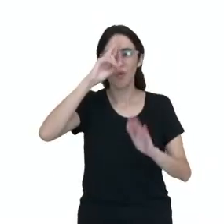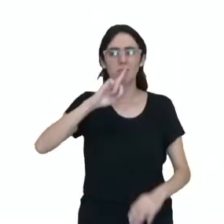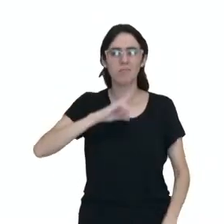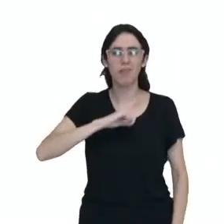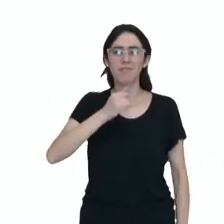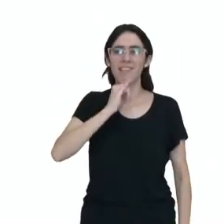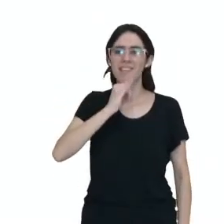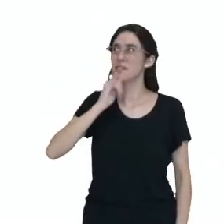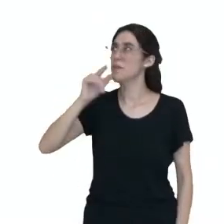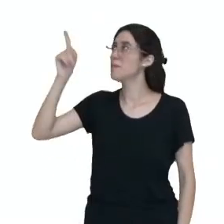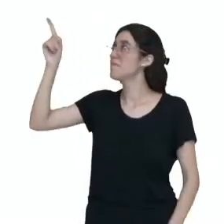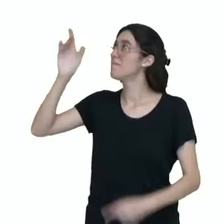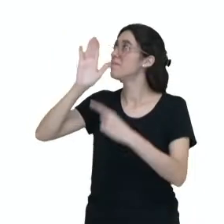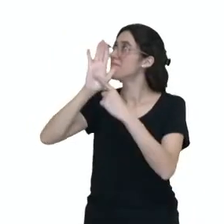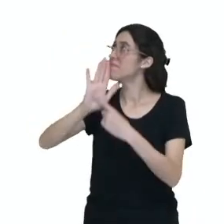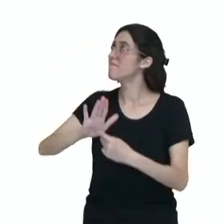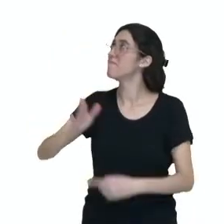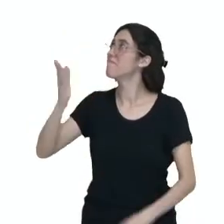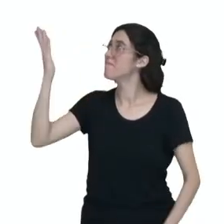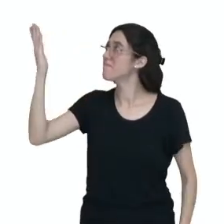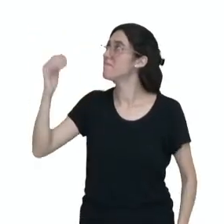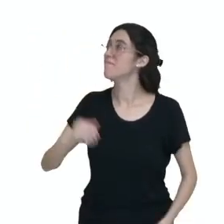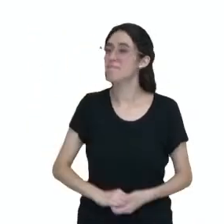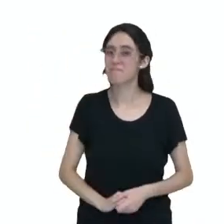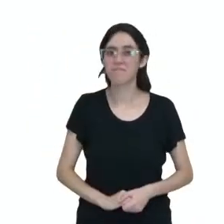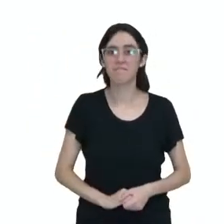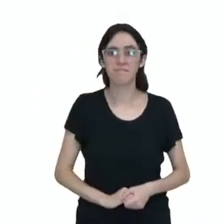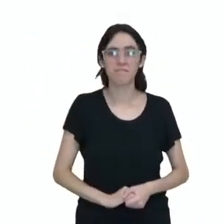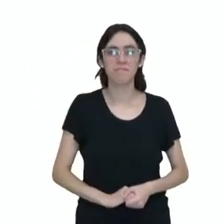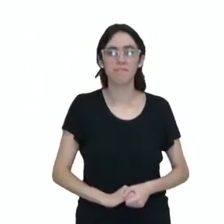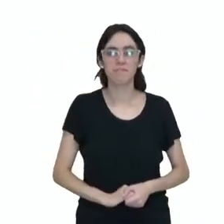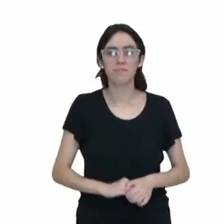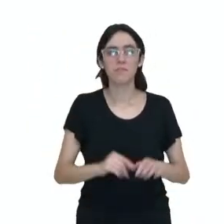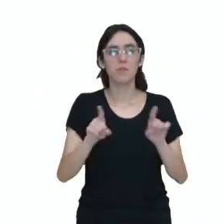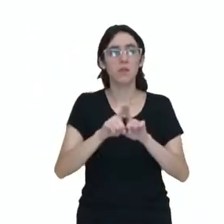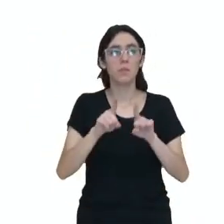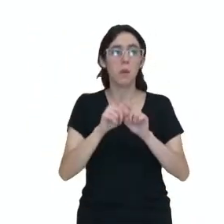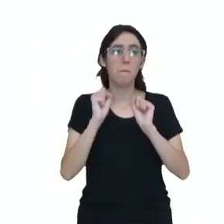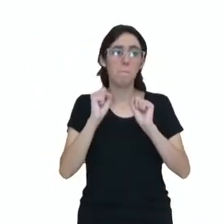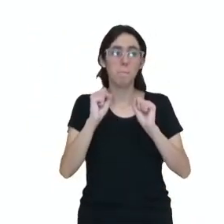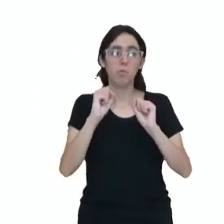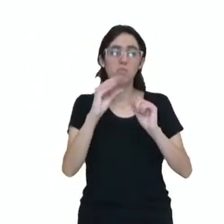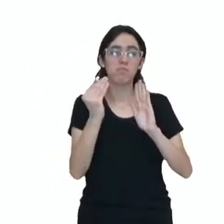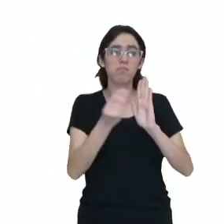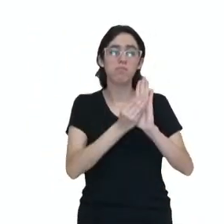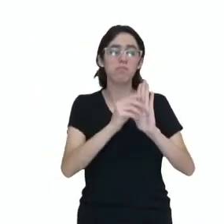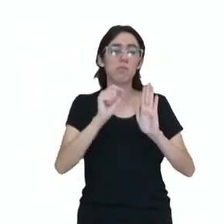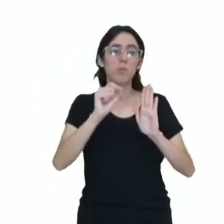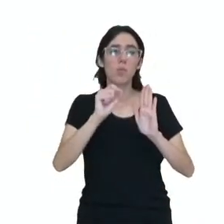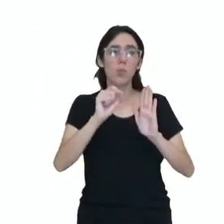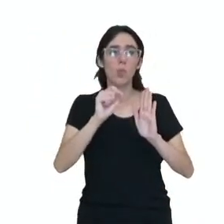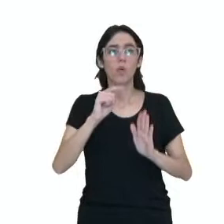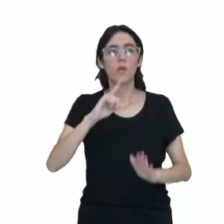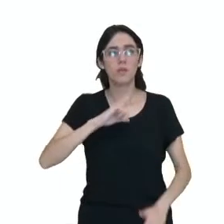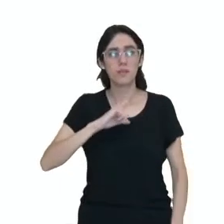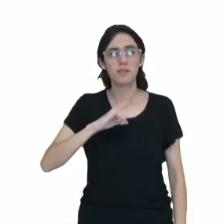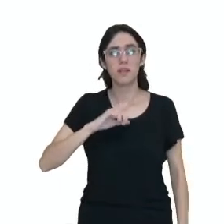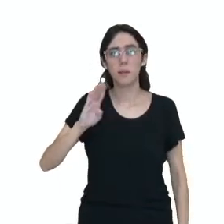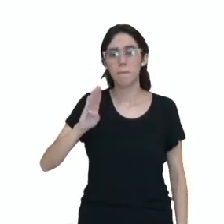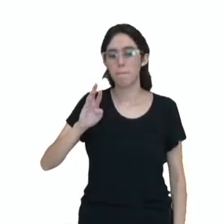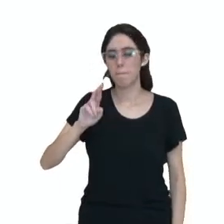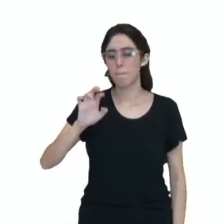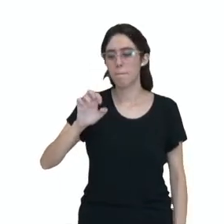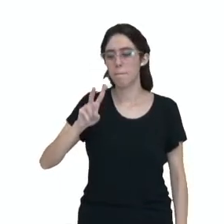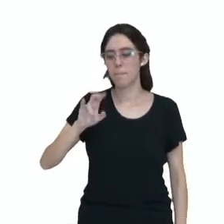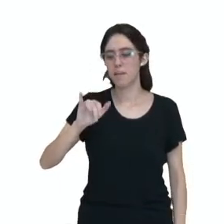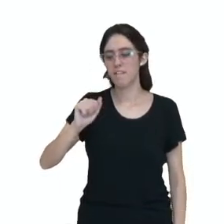né? A Franciska, também um outro exemplo. Ou até mesmo, né? Você poderia falar do breviário como uma obra de direito